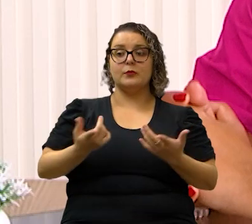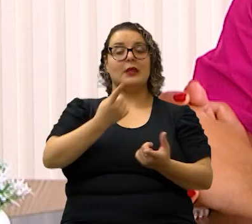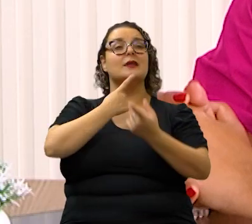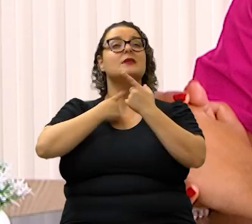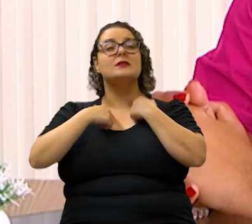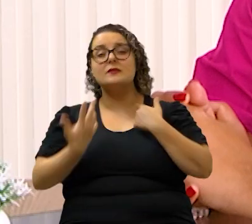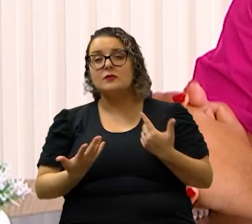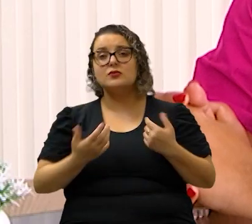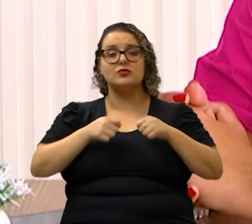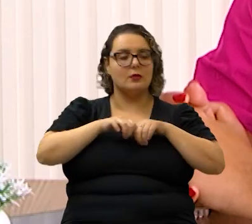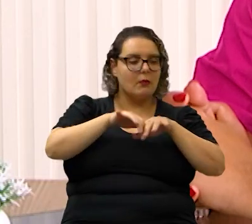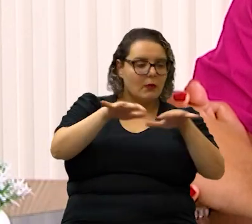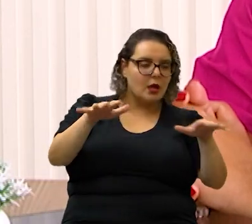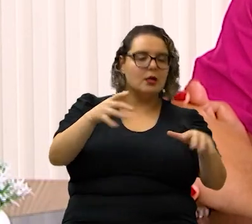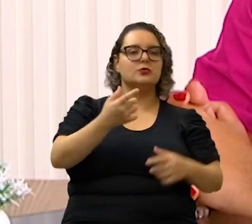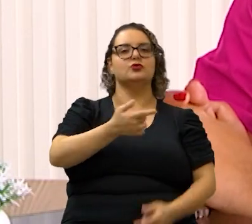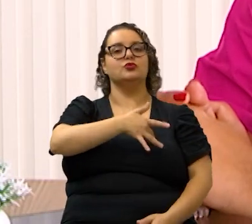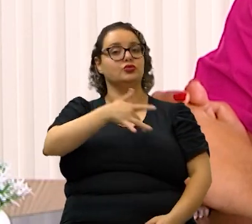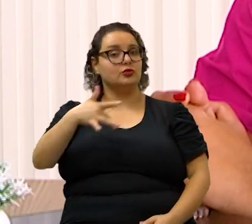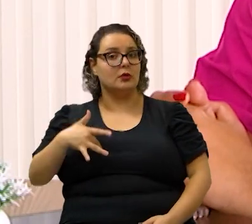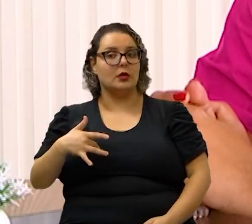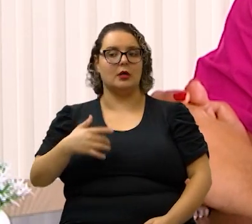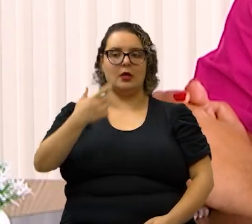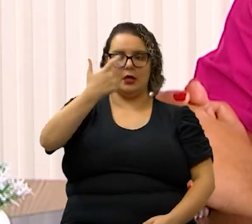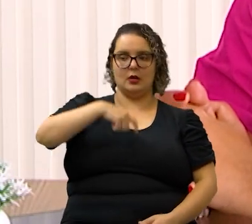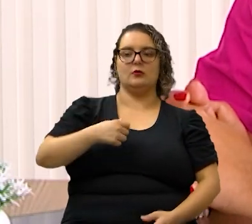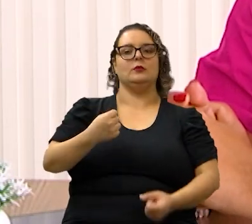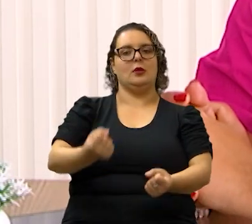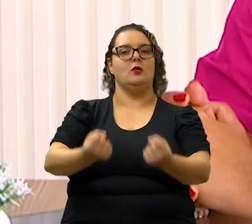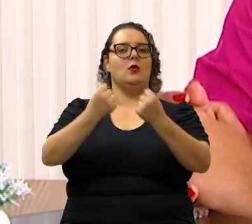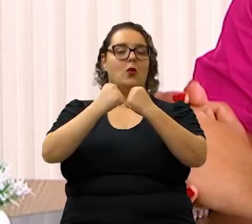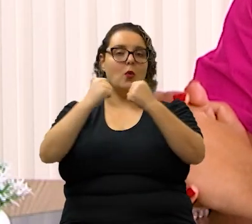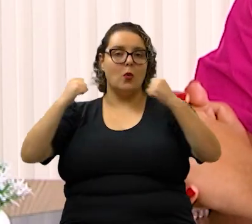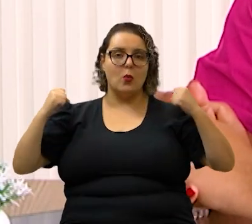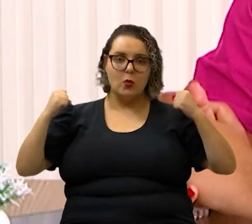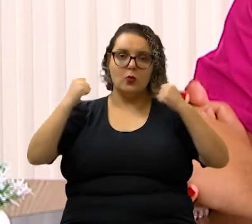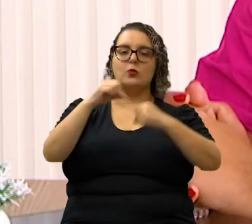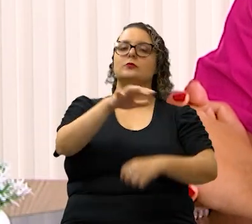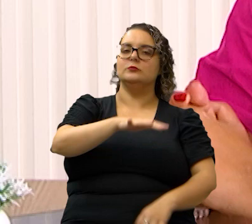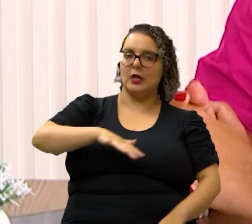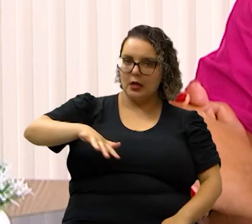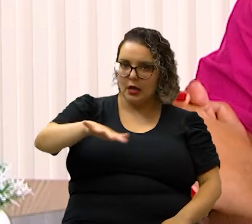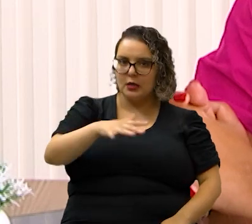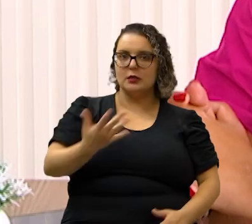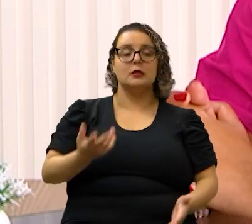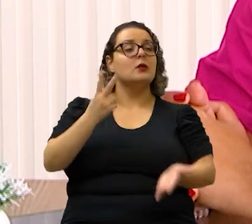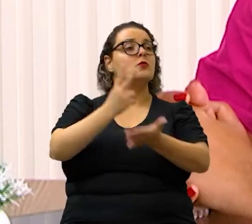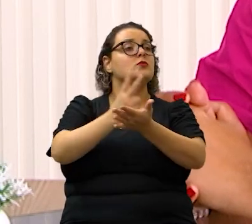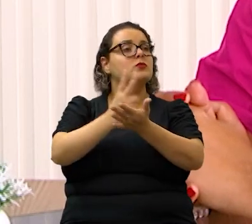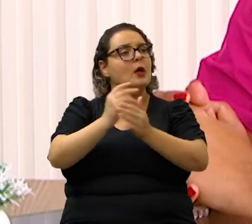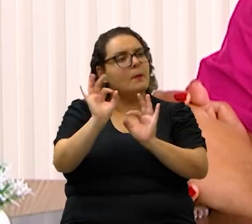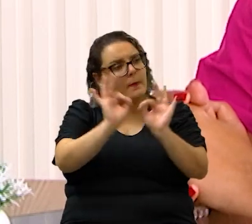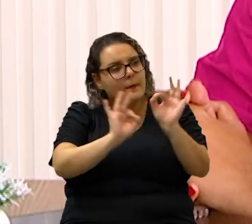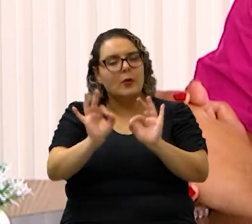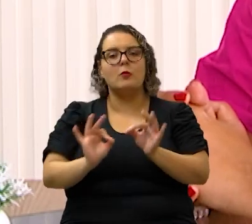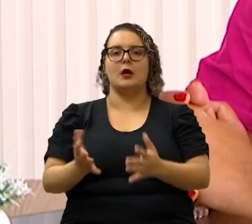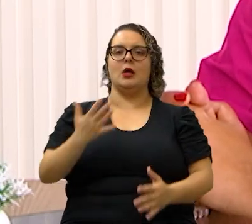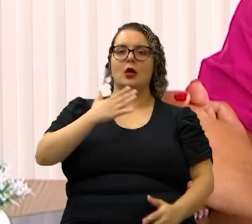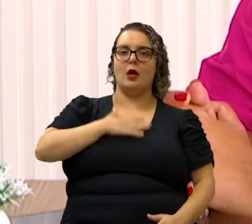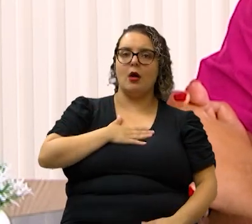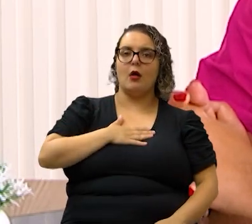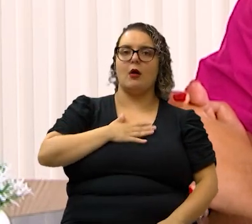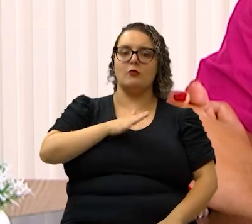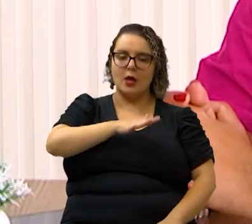Dessa vontade de gerar saúde, eu venho da atividade física, sou também da área de educação física, então eu sempre voltei a